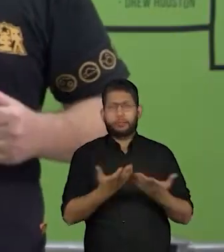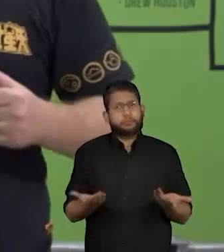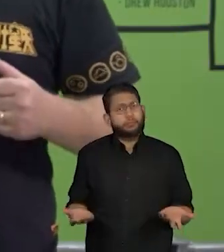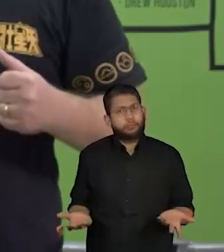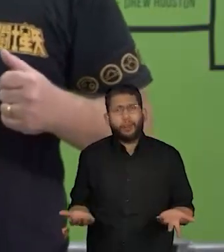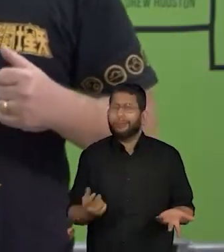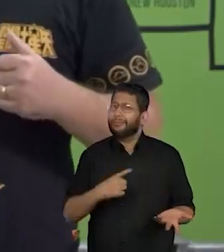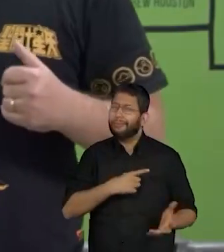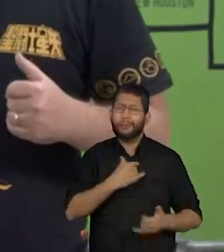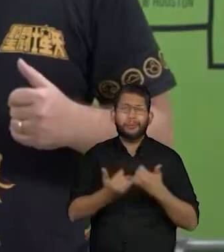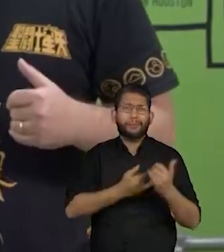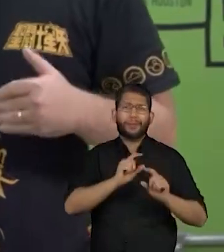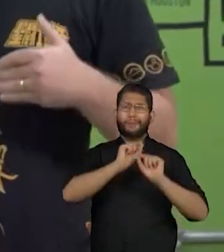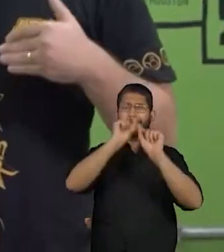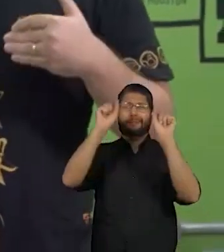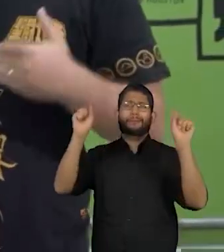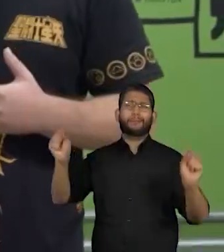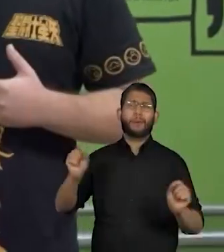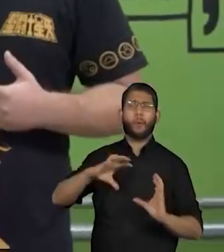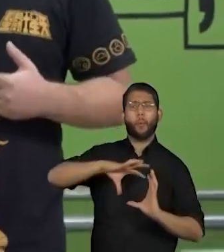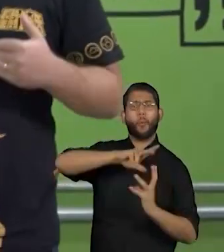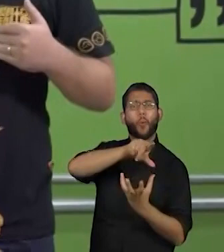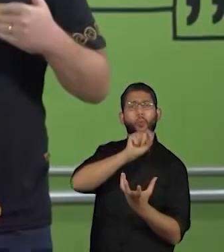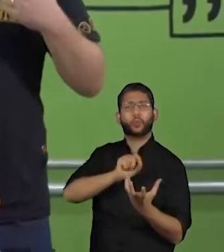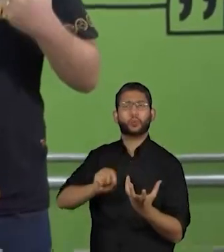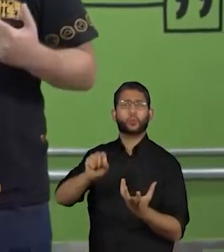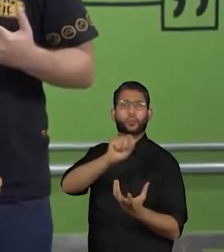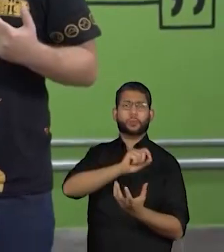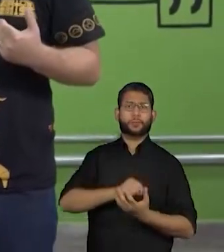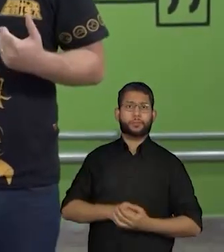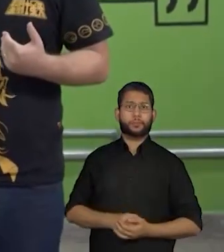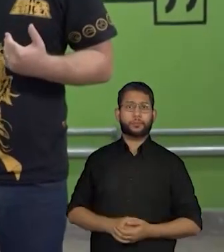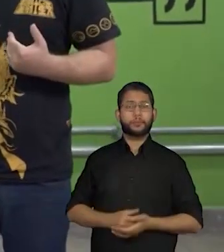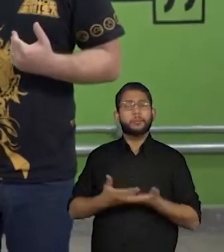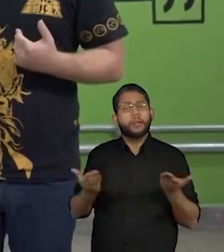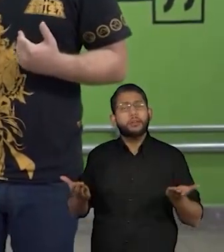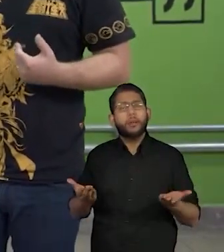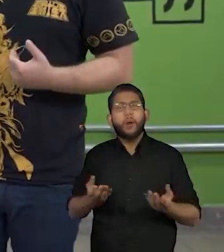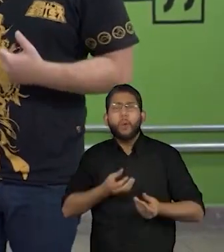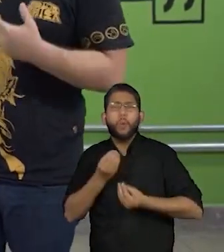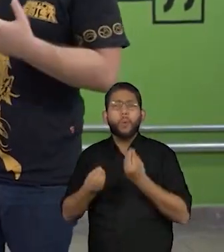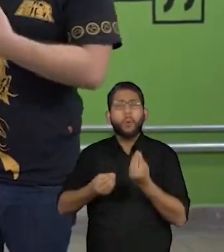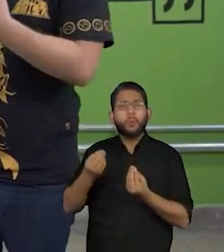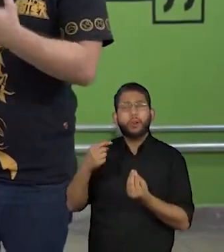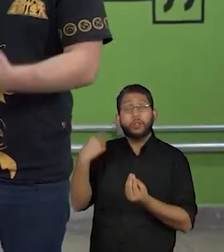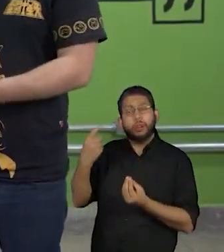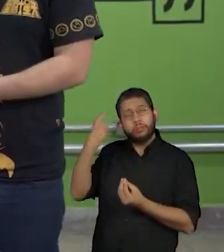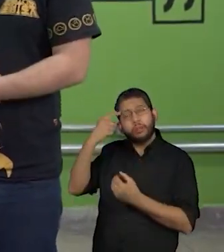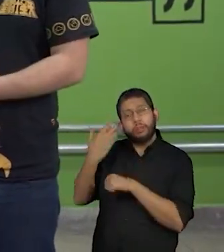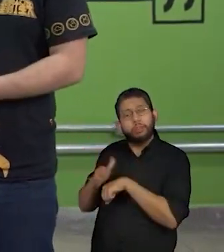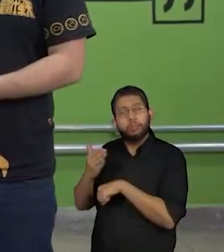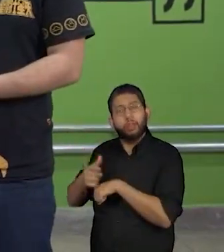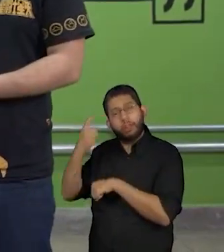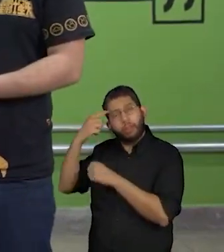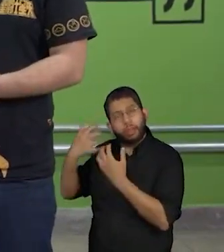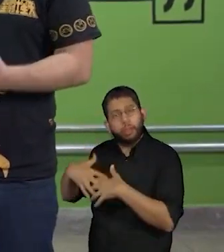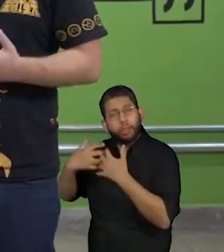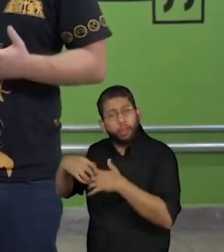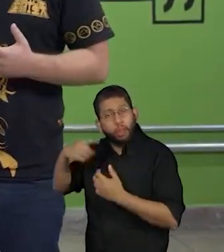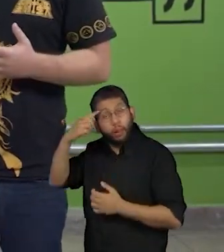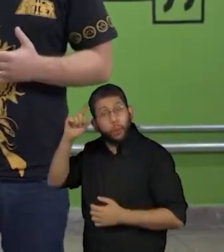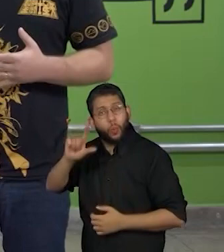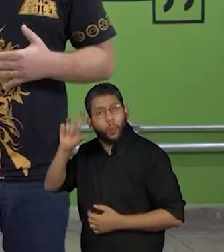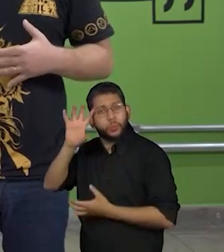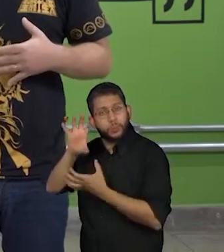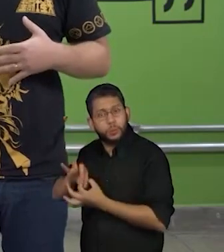chamar a atenção aqui nessa aula é a relação entre o desenvolvimento do raciocínio lógico que a gente tem em todos esses jogos de tabuleiro